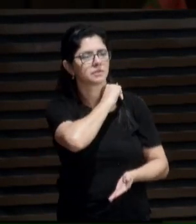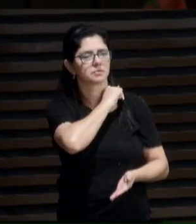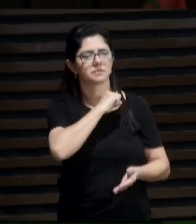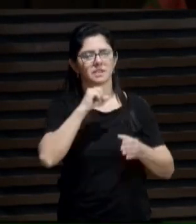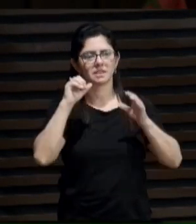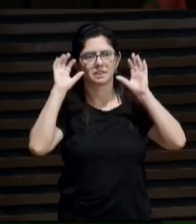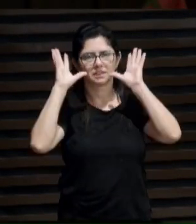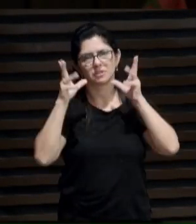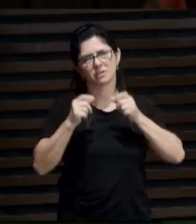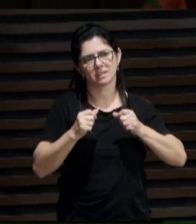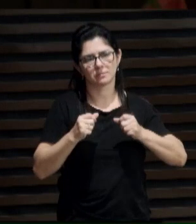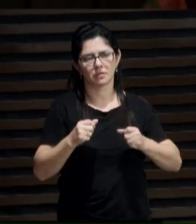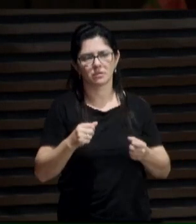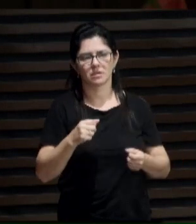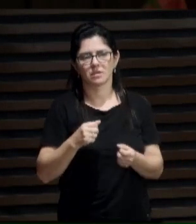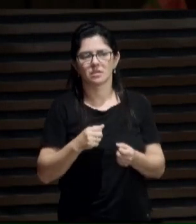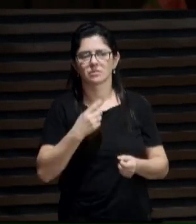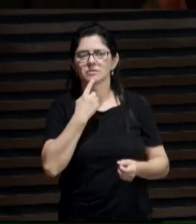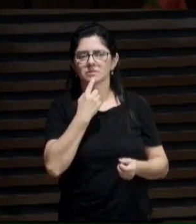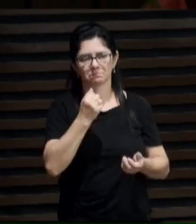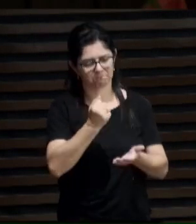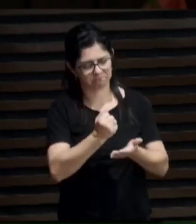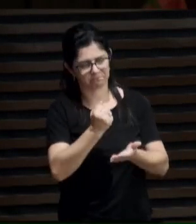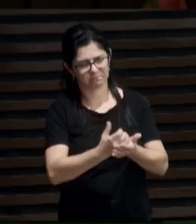sangue derramado. Gênesis 4:4.